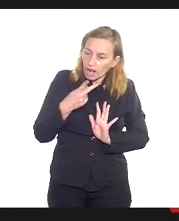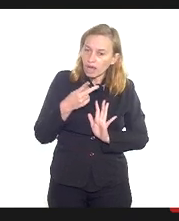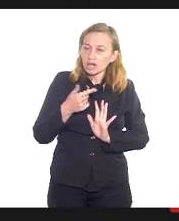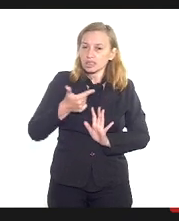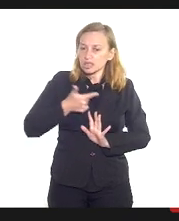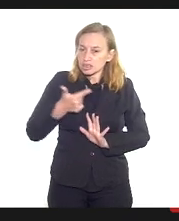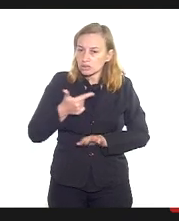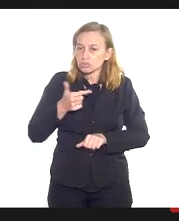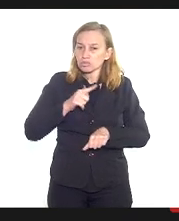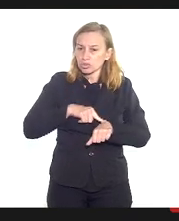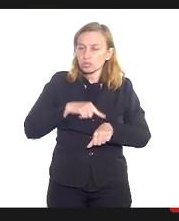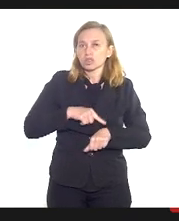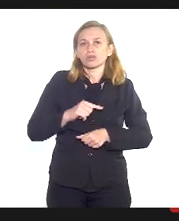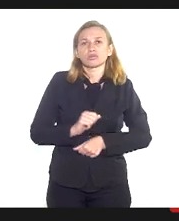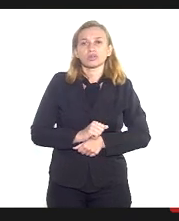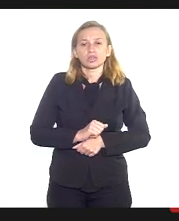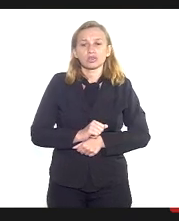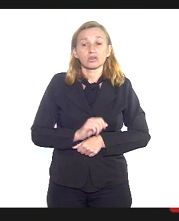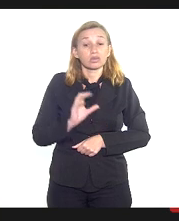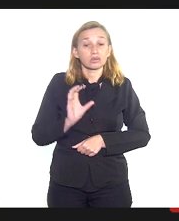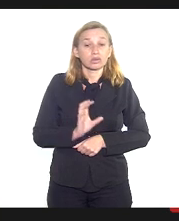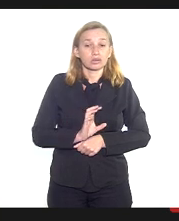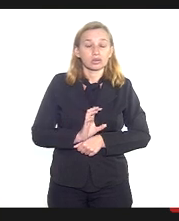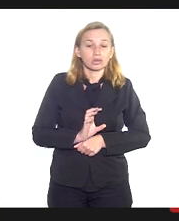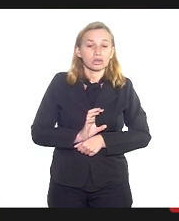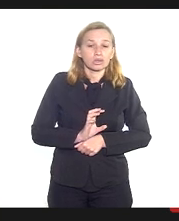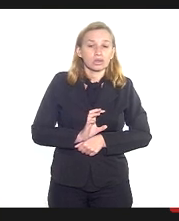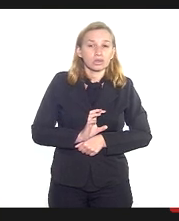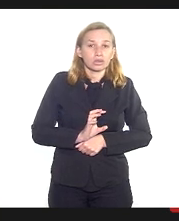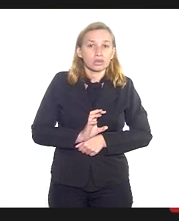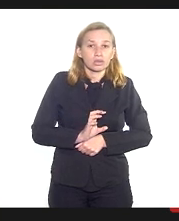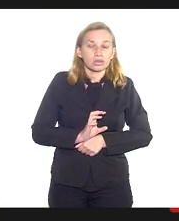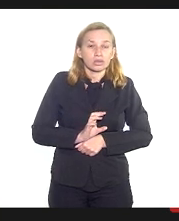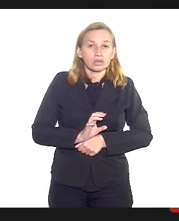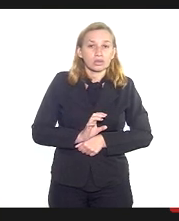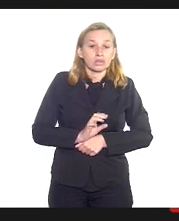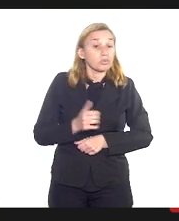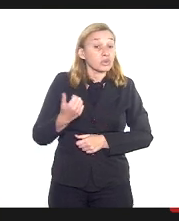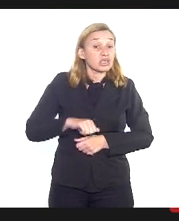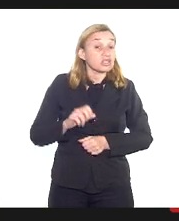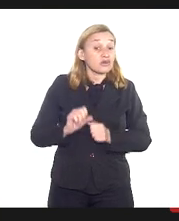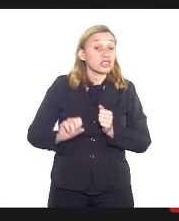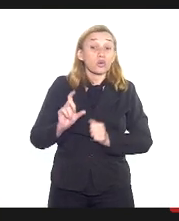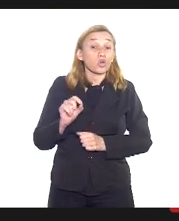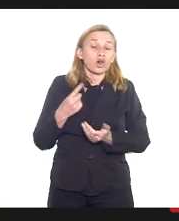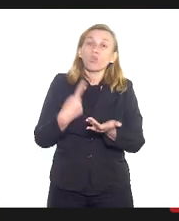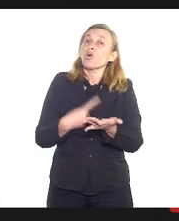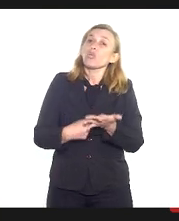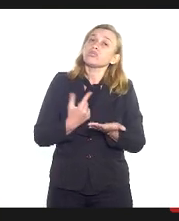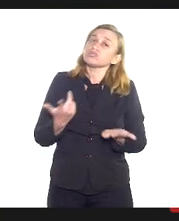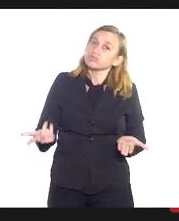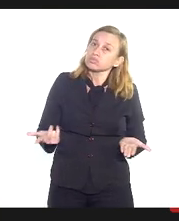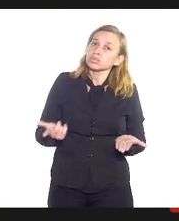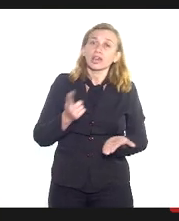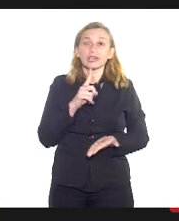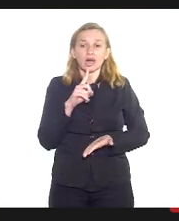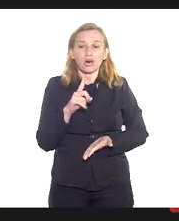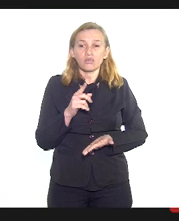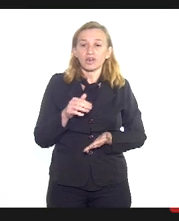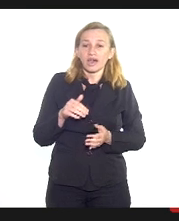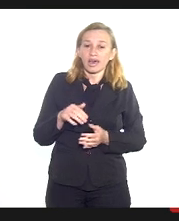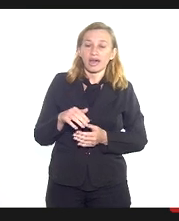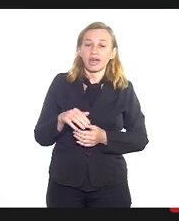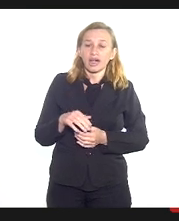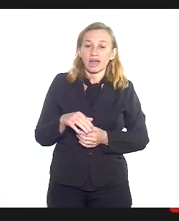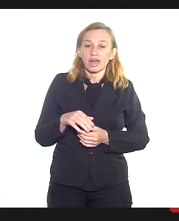segunda instância, a solução que tem que haver é a solução do acordo e não ficar